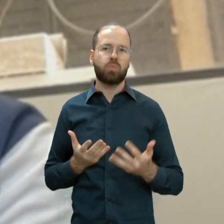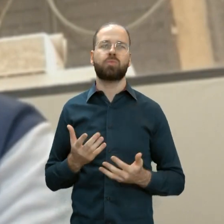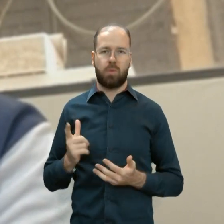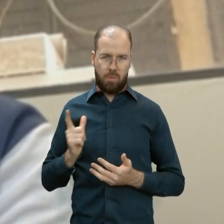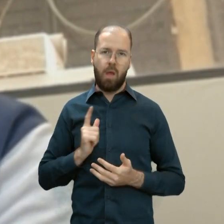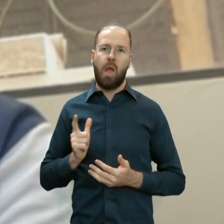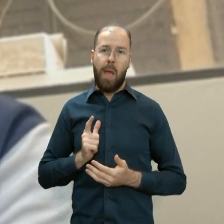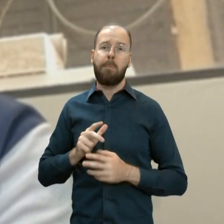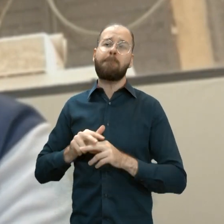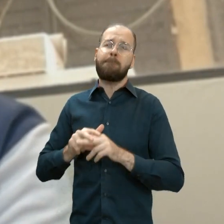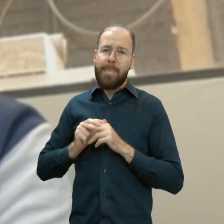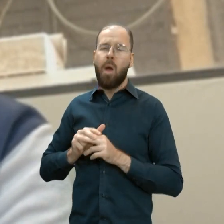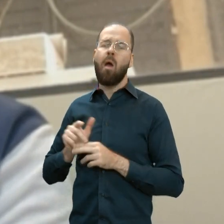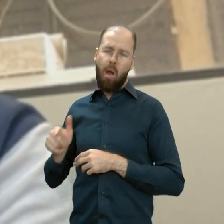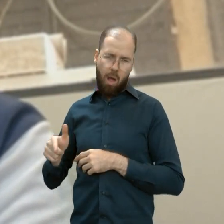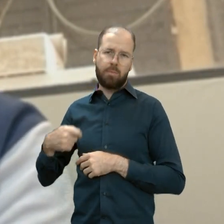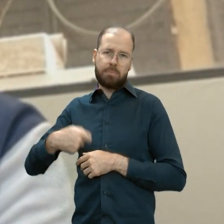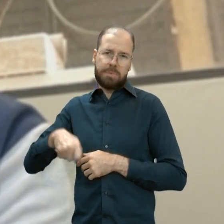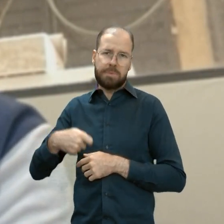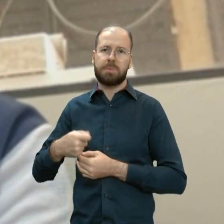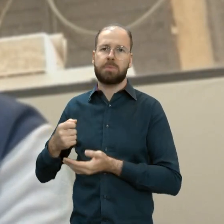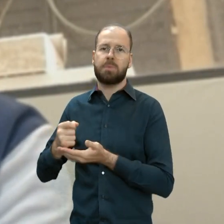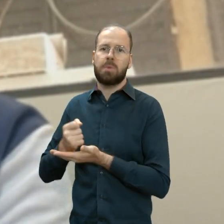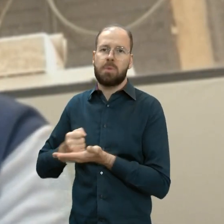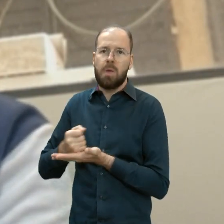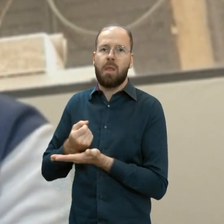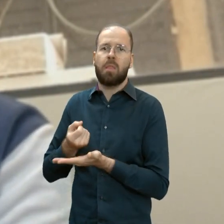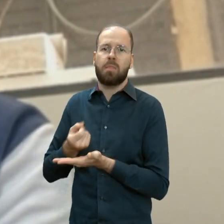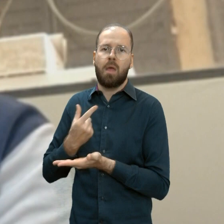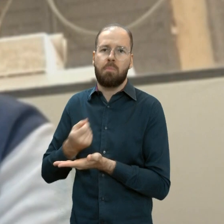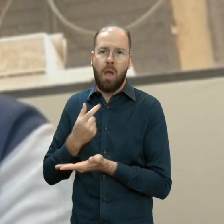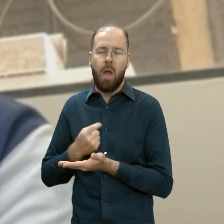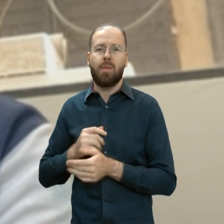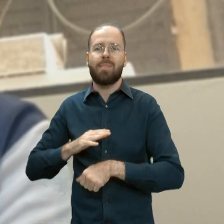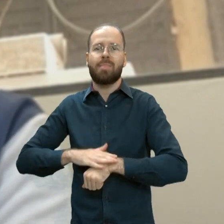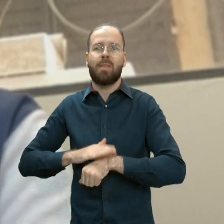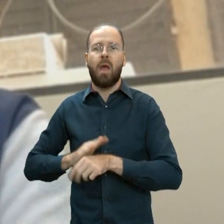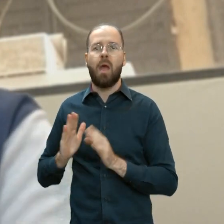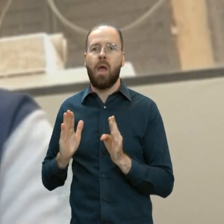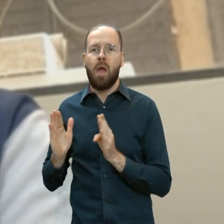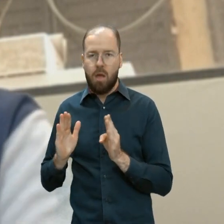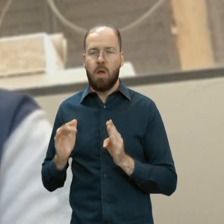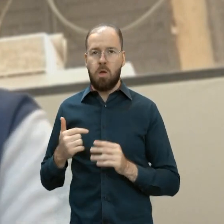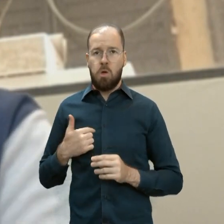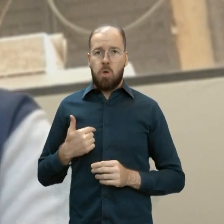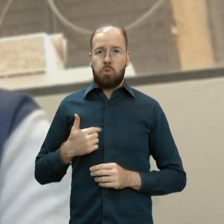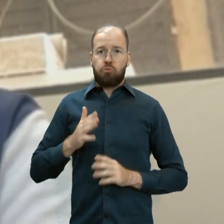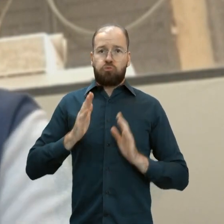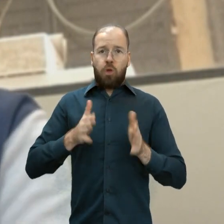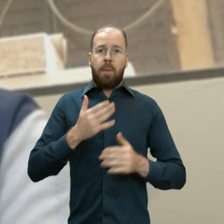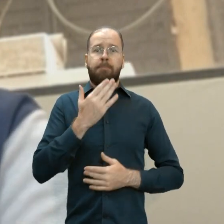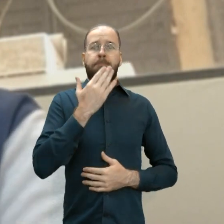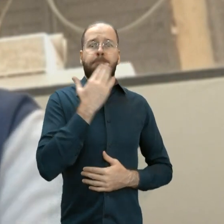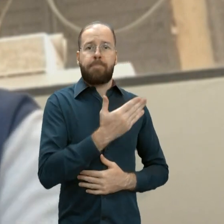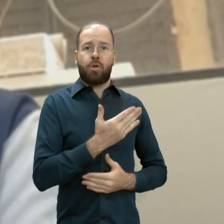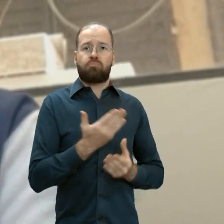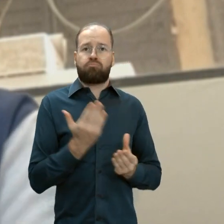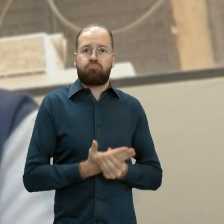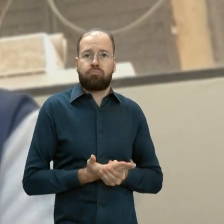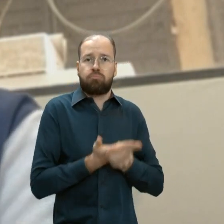uso de medicamento, até mesmo em curto prazo, querer reconhecer como pessoa com deficiência,